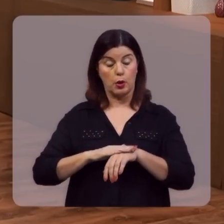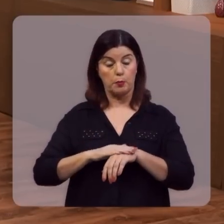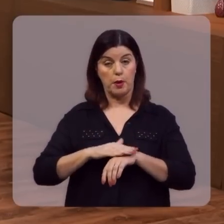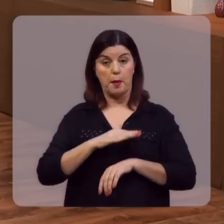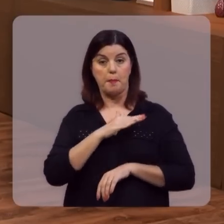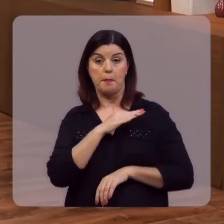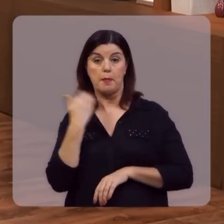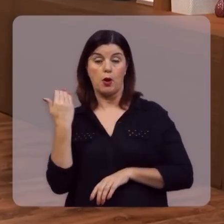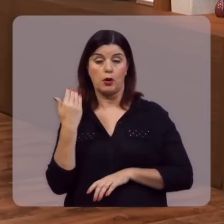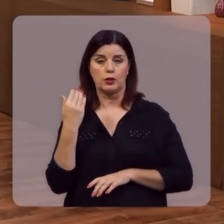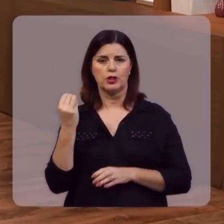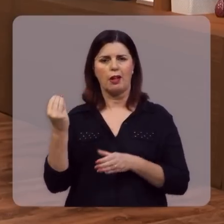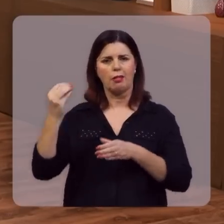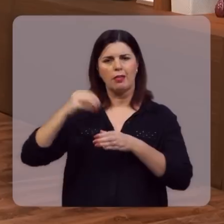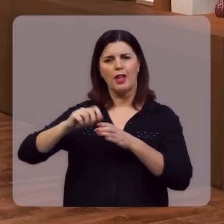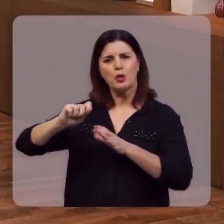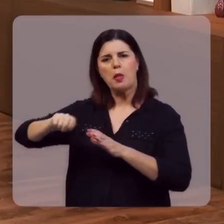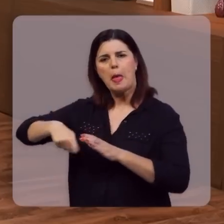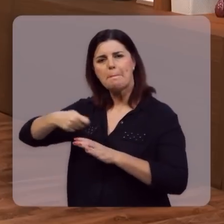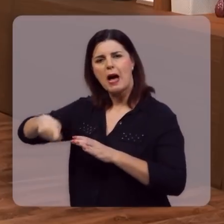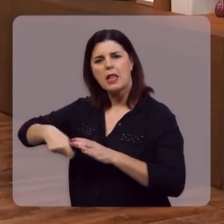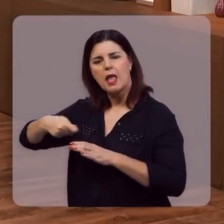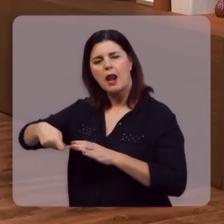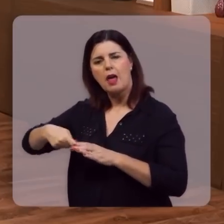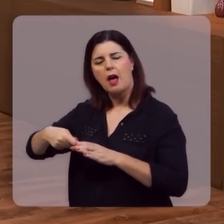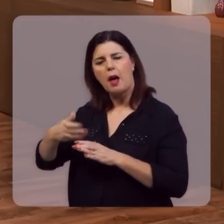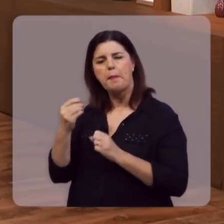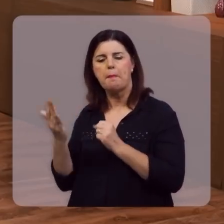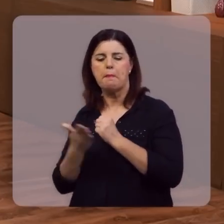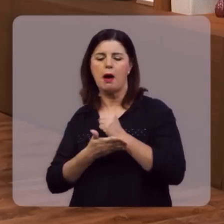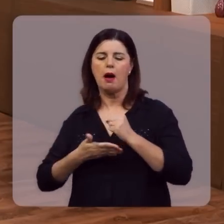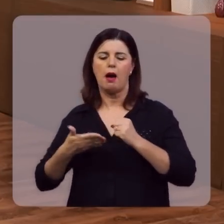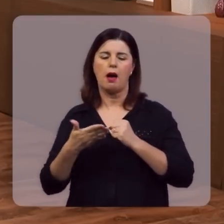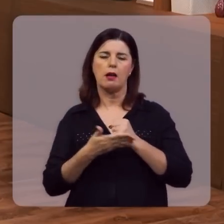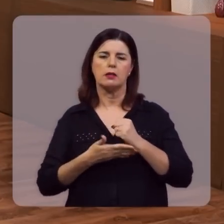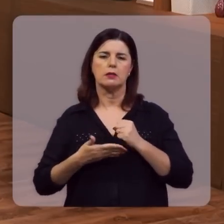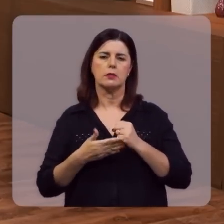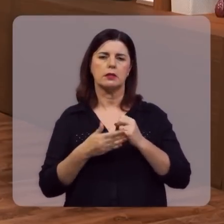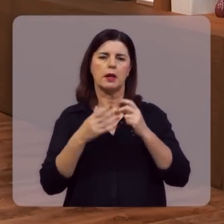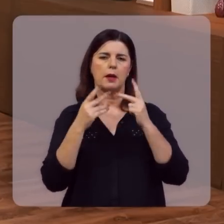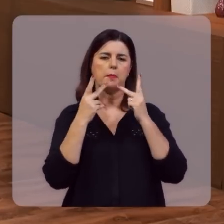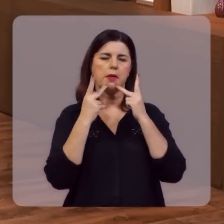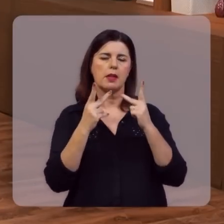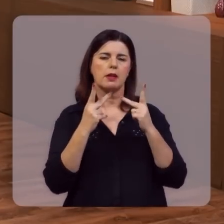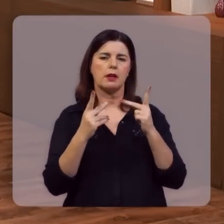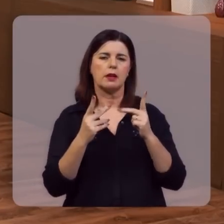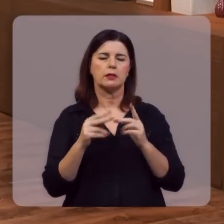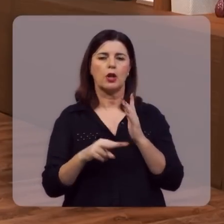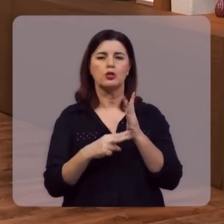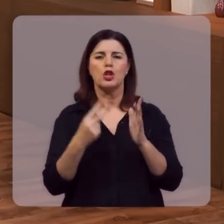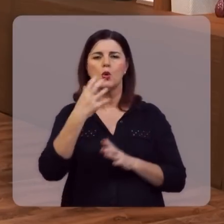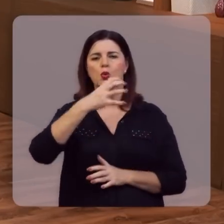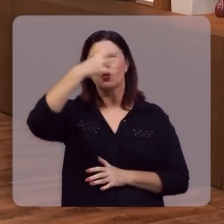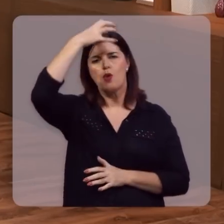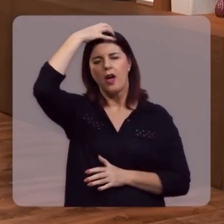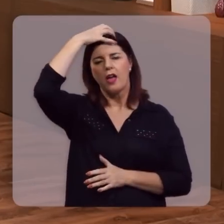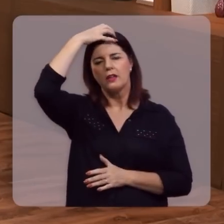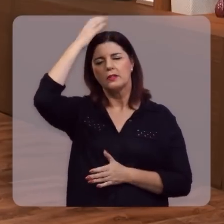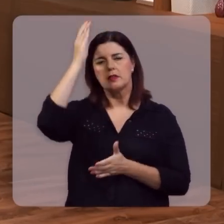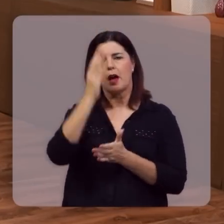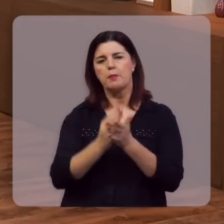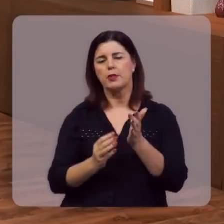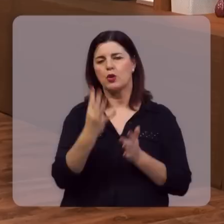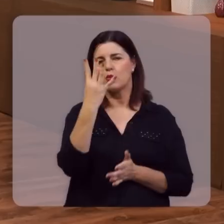morte na panela. E vamos basear esta mensagem em 2 Reis, capítulo